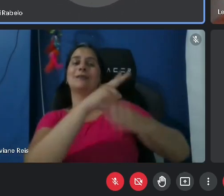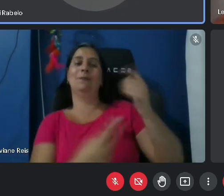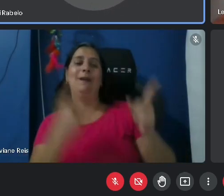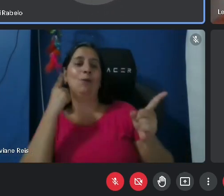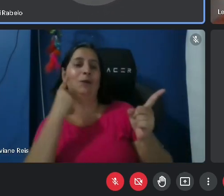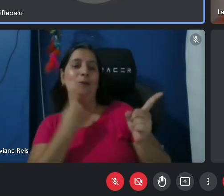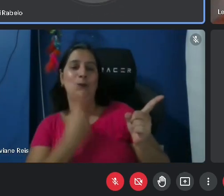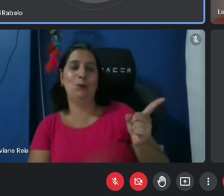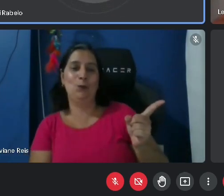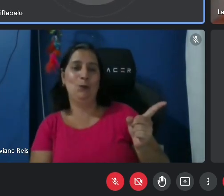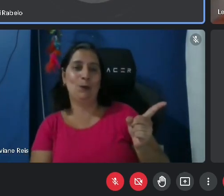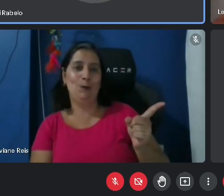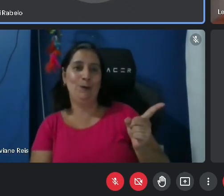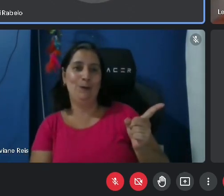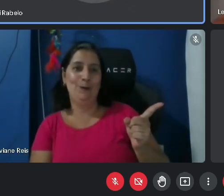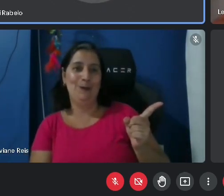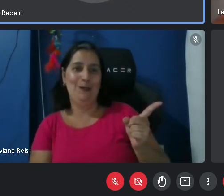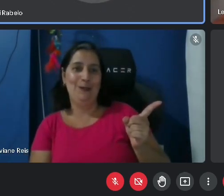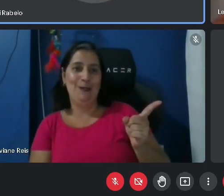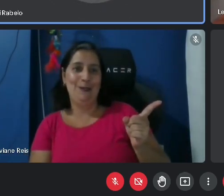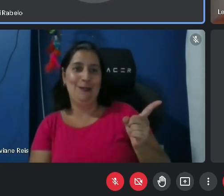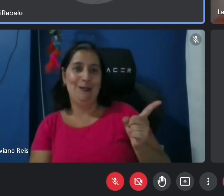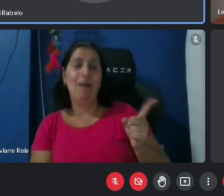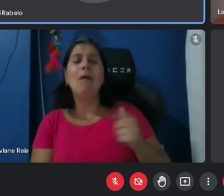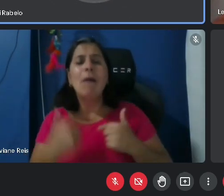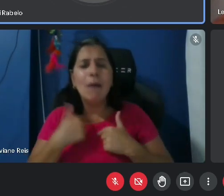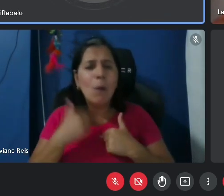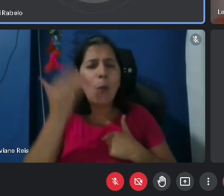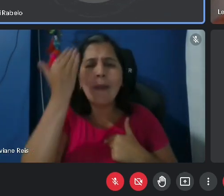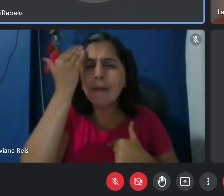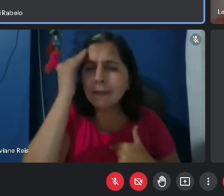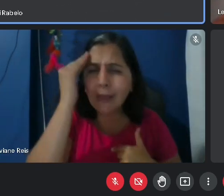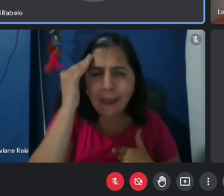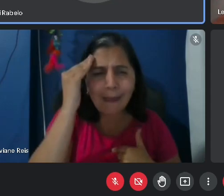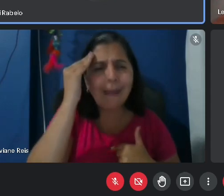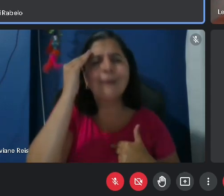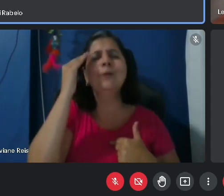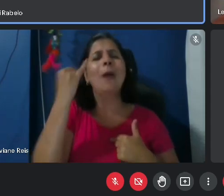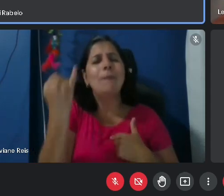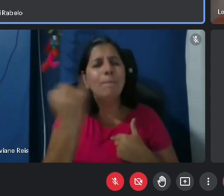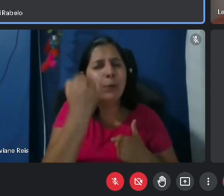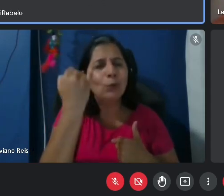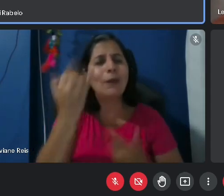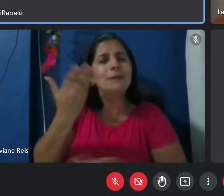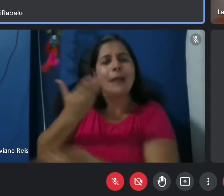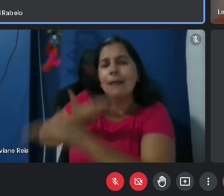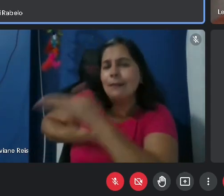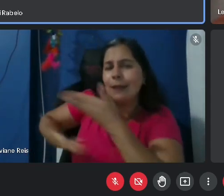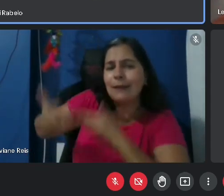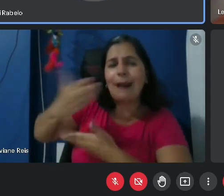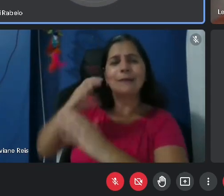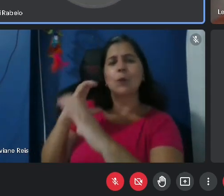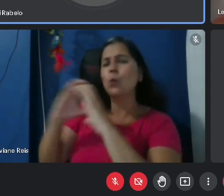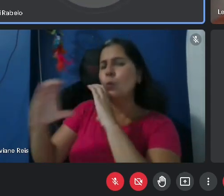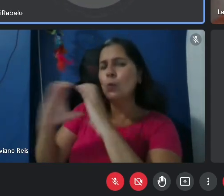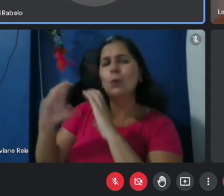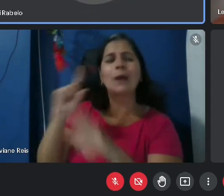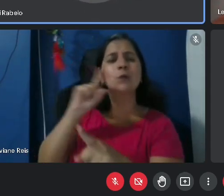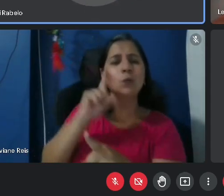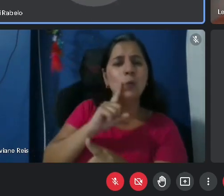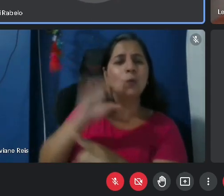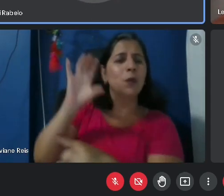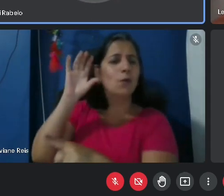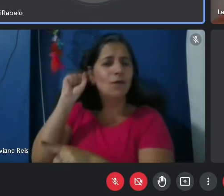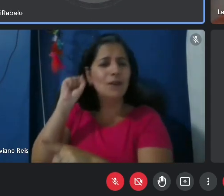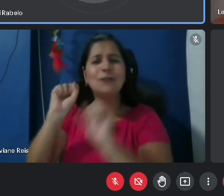surdo vai ficar prejudicado, essas crianças surdas, elas irão ficar prejudicadas. Então, agora,